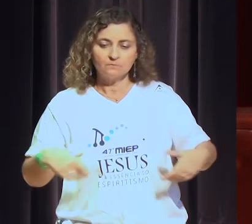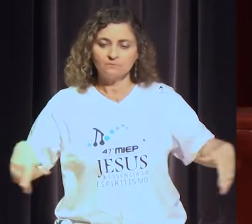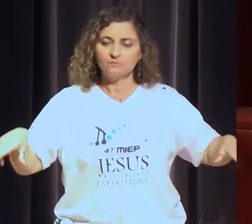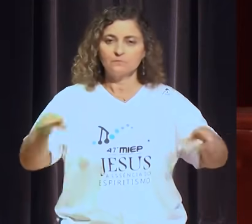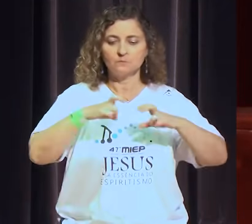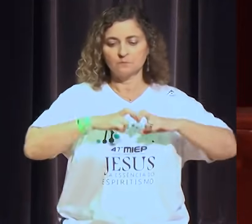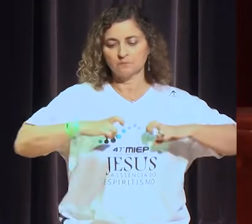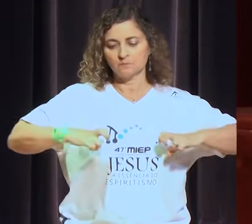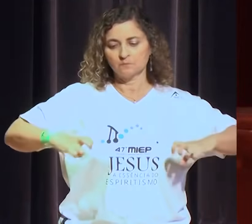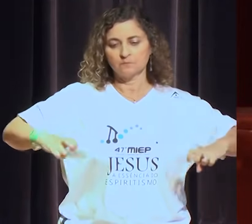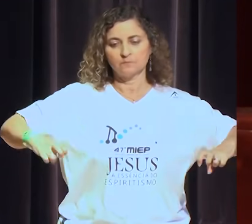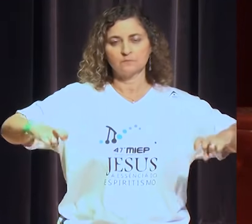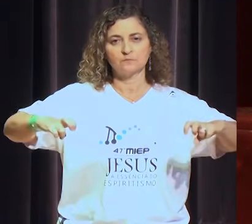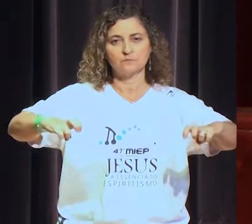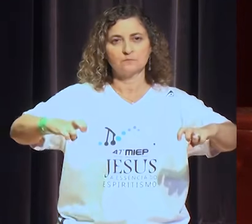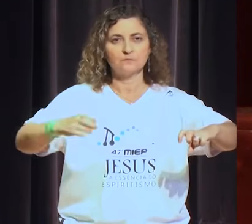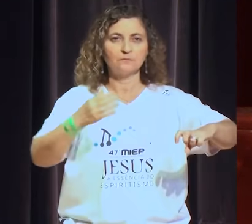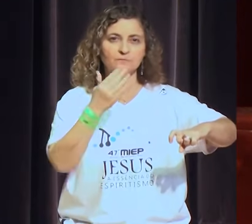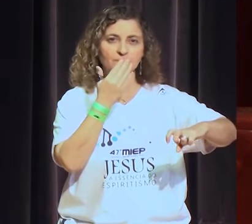jantar no deserto.